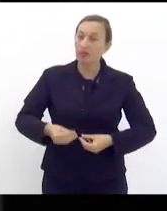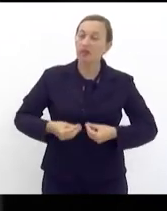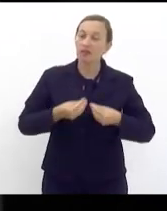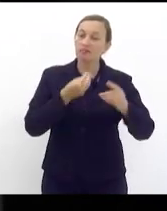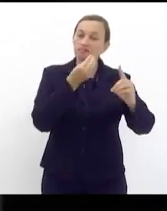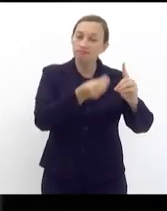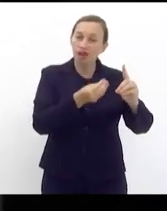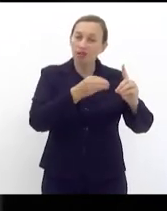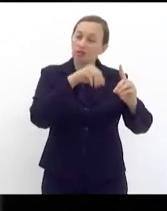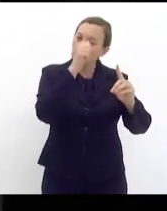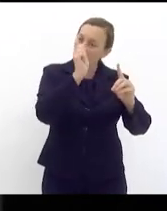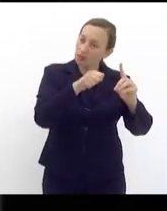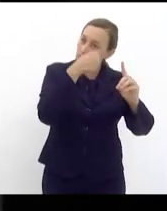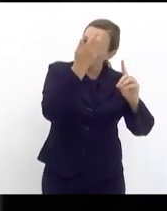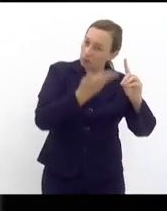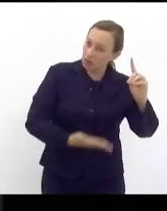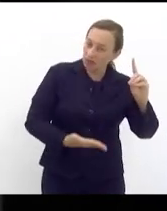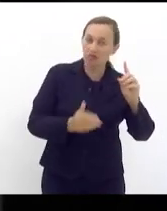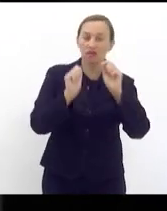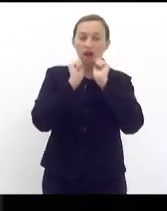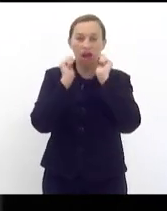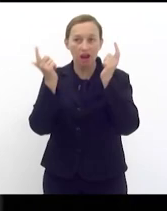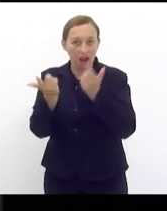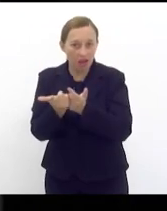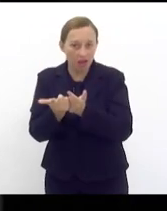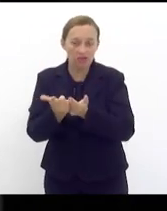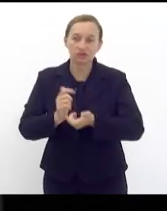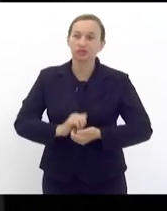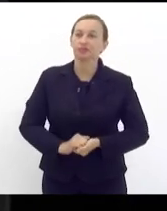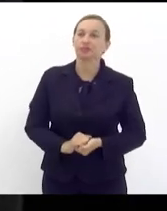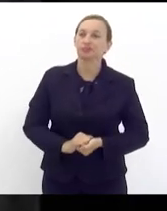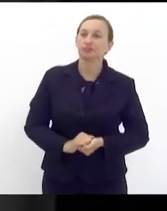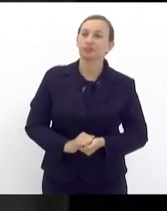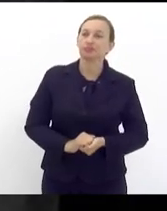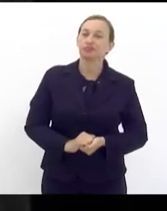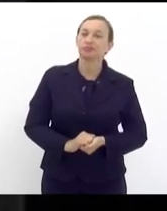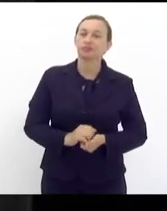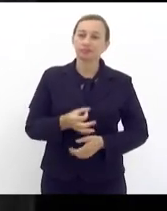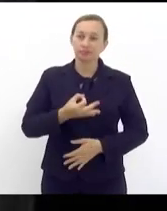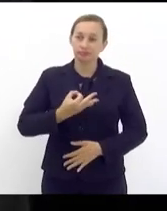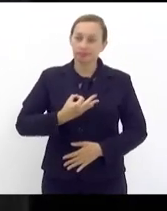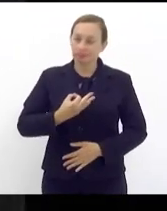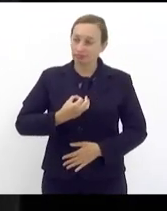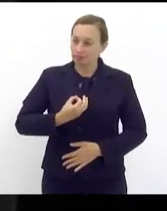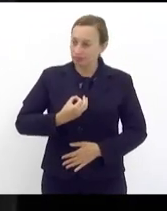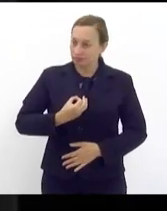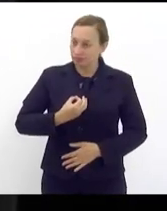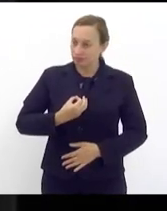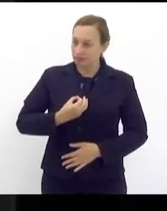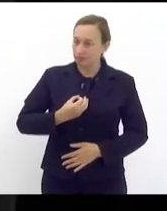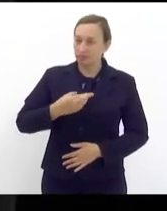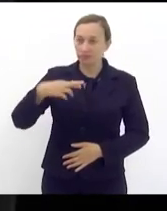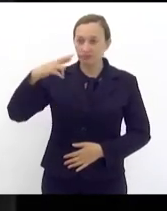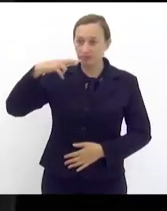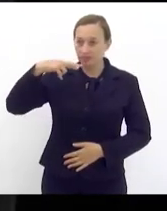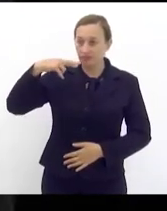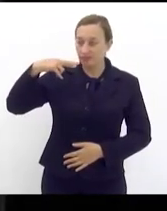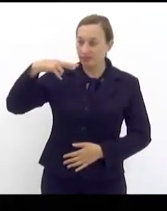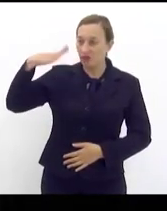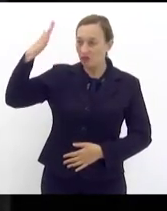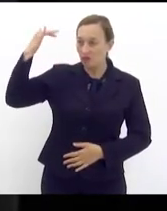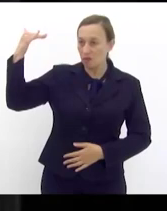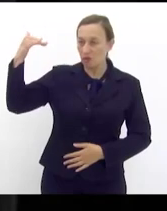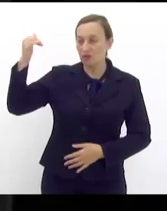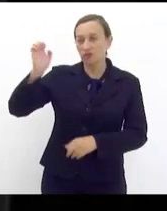homenagem à Alerje através desta medalha, que é a mais alta condecoração do Estado do Rio